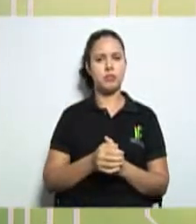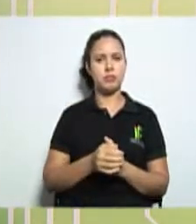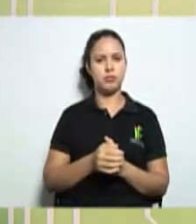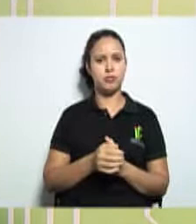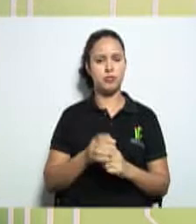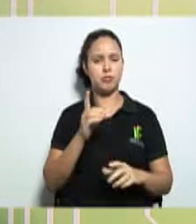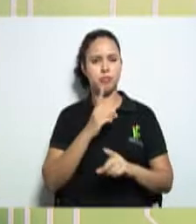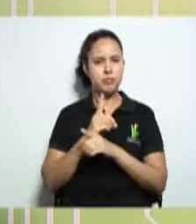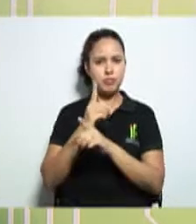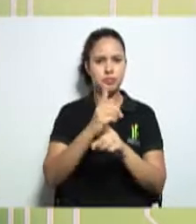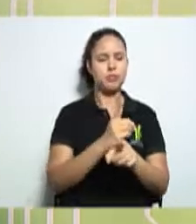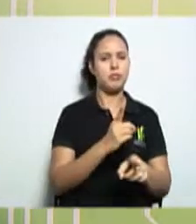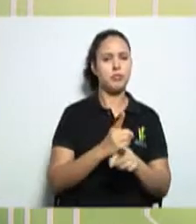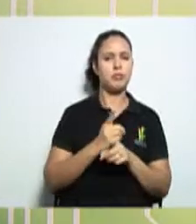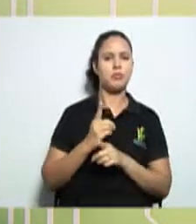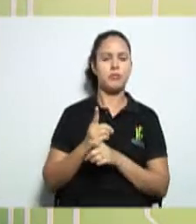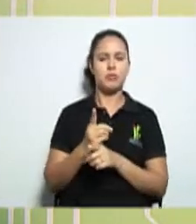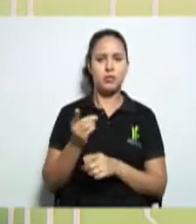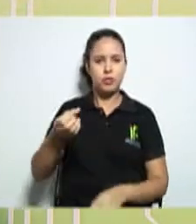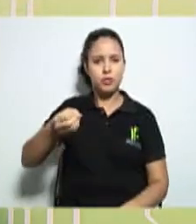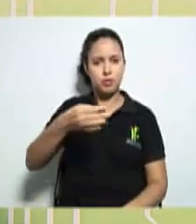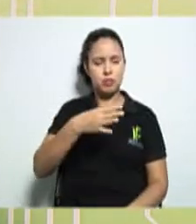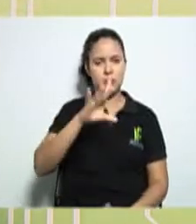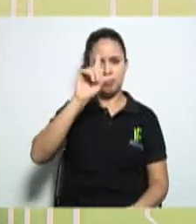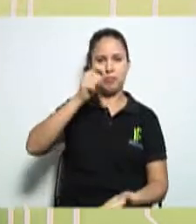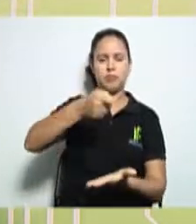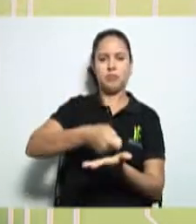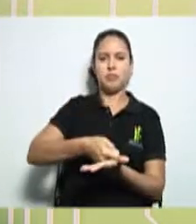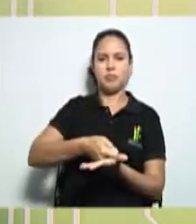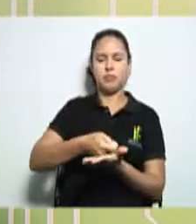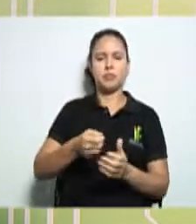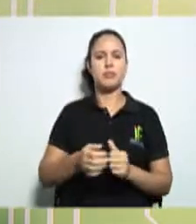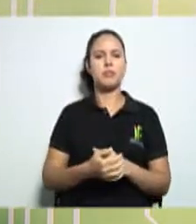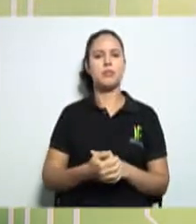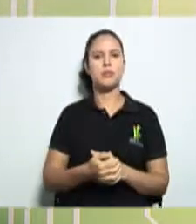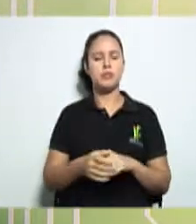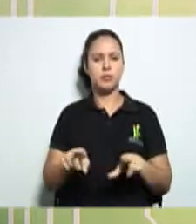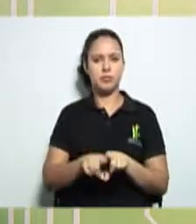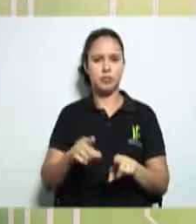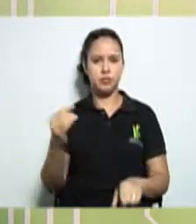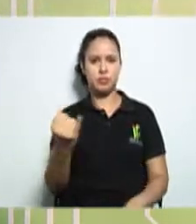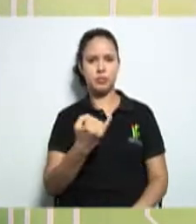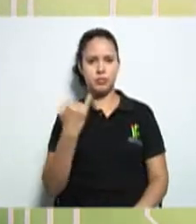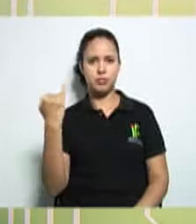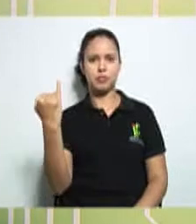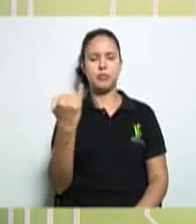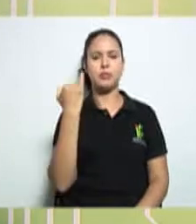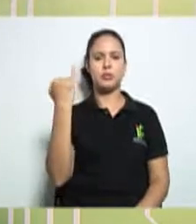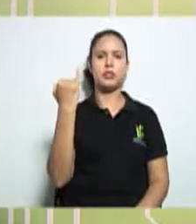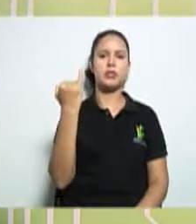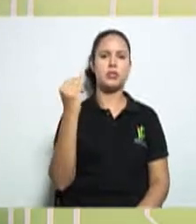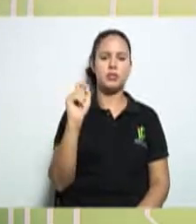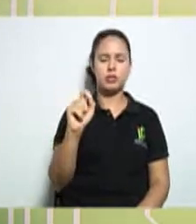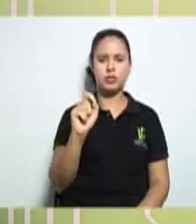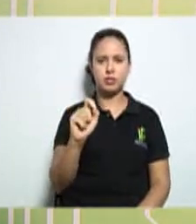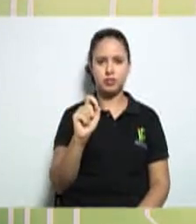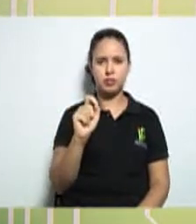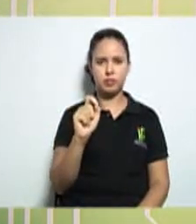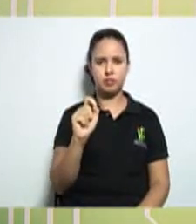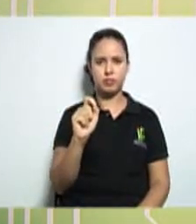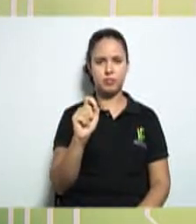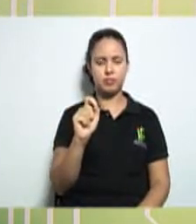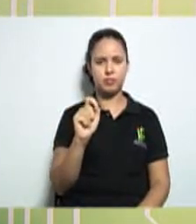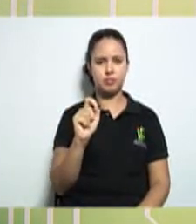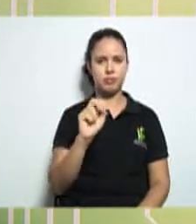descobrimos coisas novas e já decidimos sobre elas. Uma outra coisa muito importante aqui, que nós optamos em